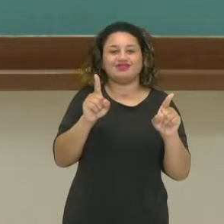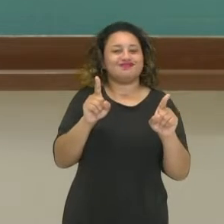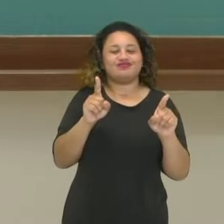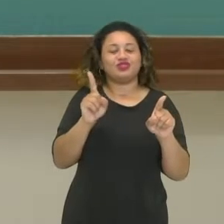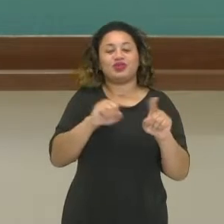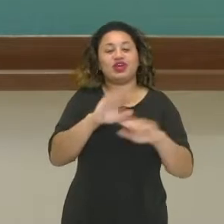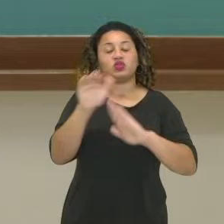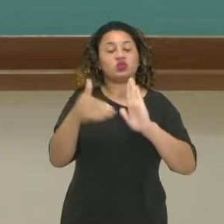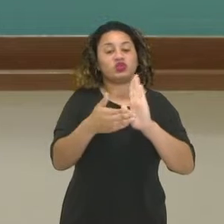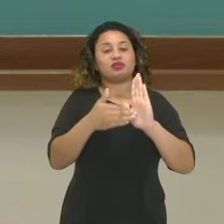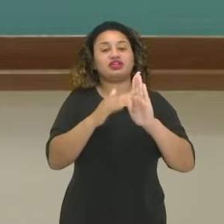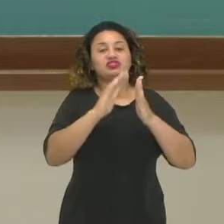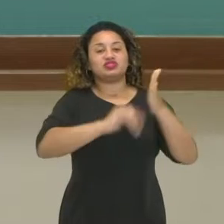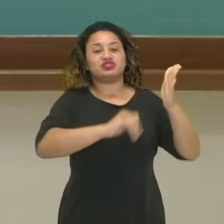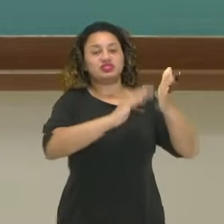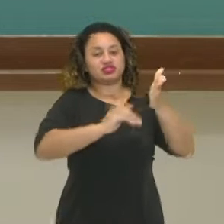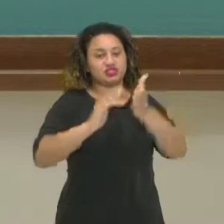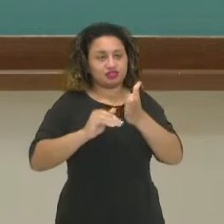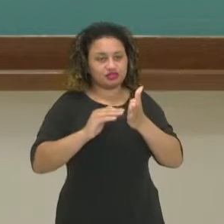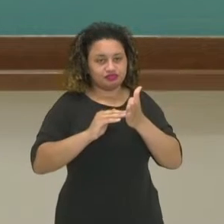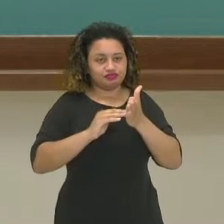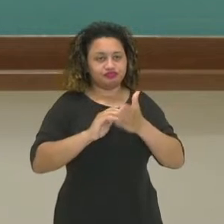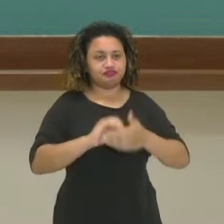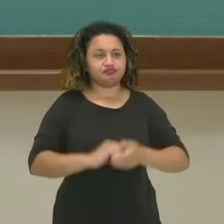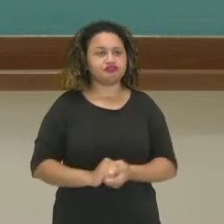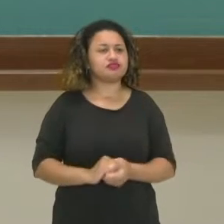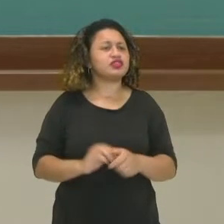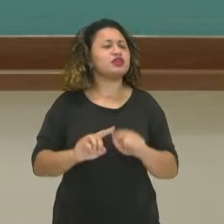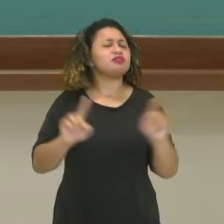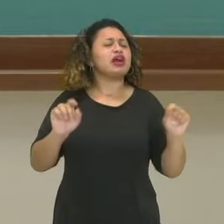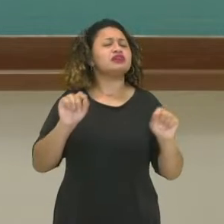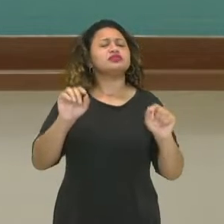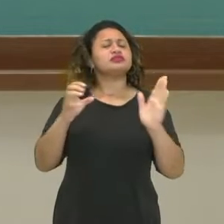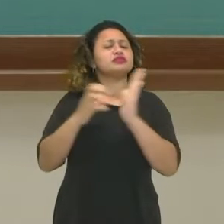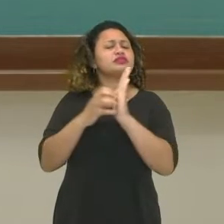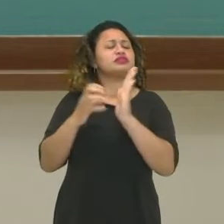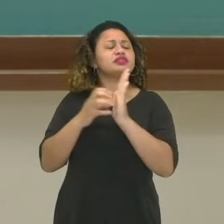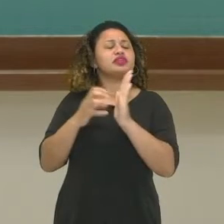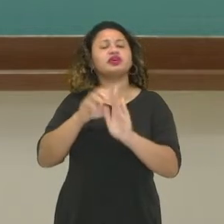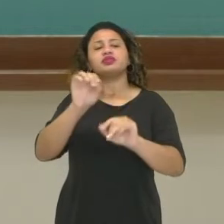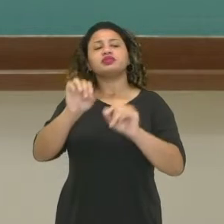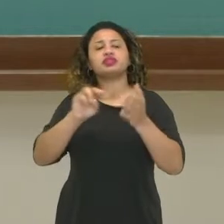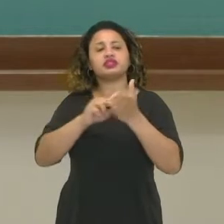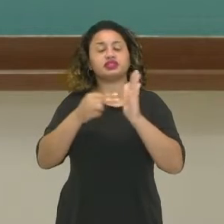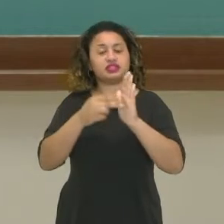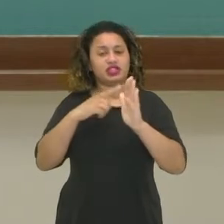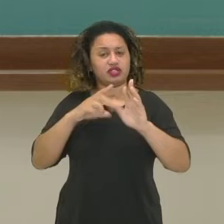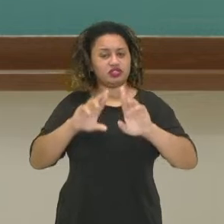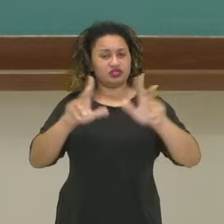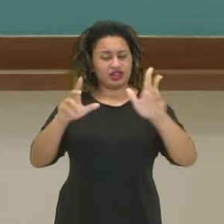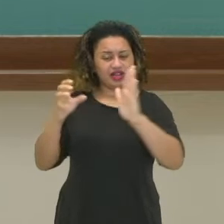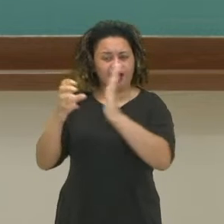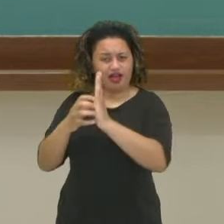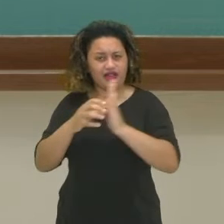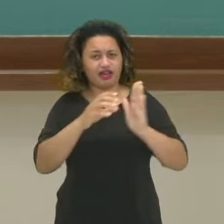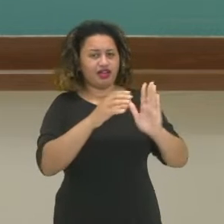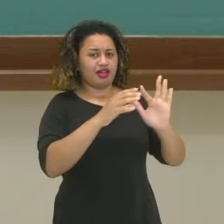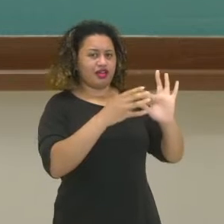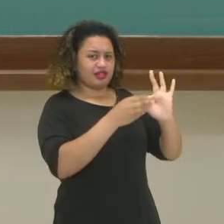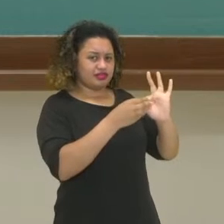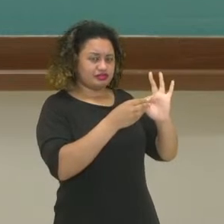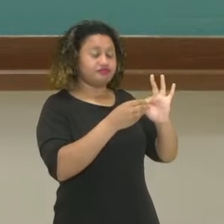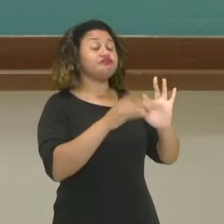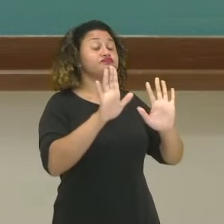totalmente eliminado. Mas o que é a AIDS? Existe diferença entre AIDS e HIV?